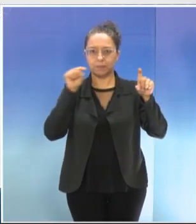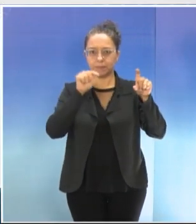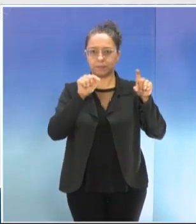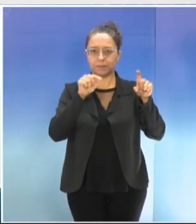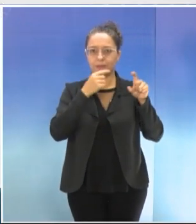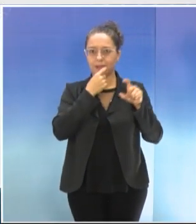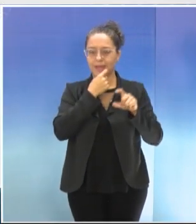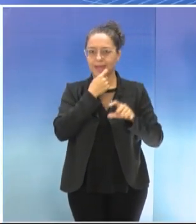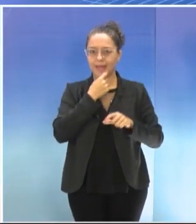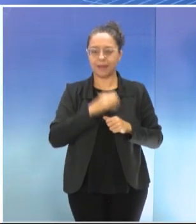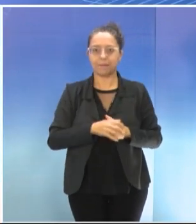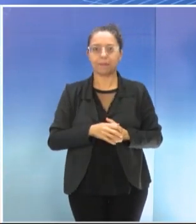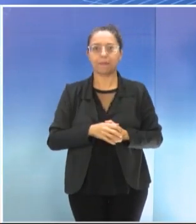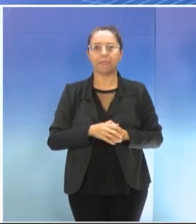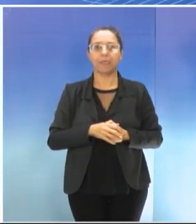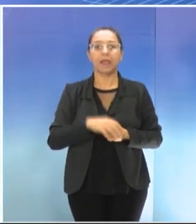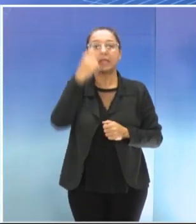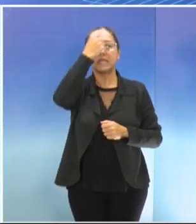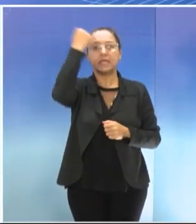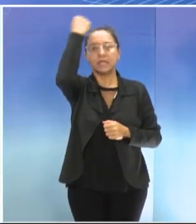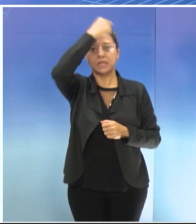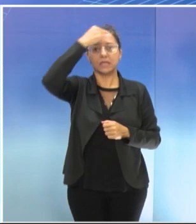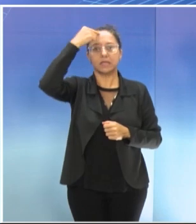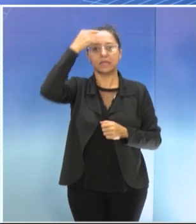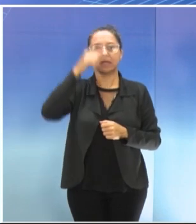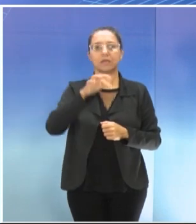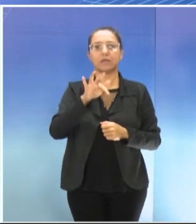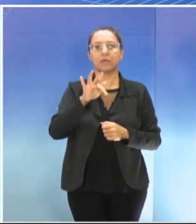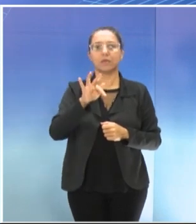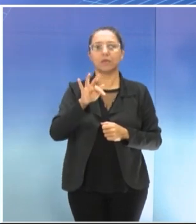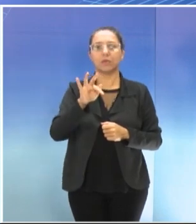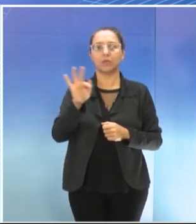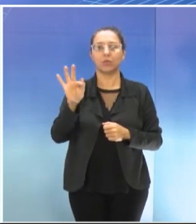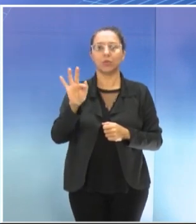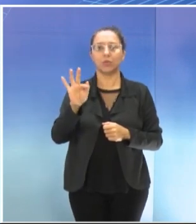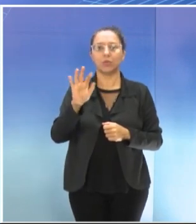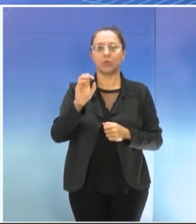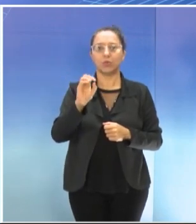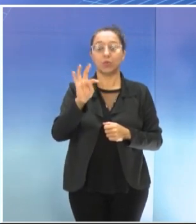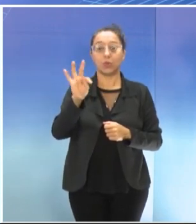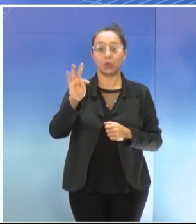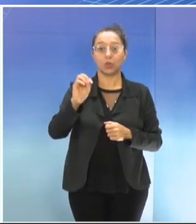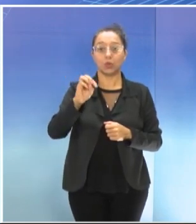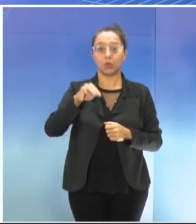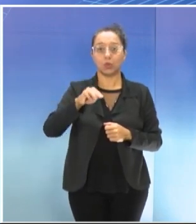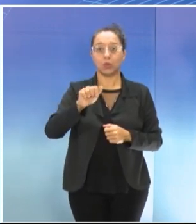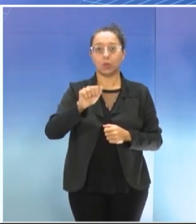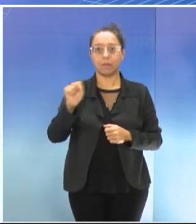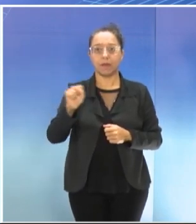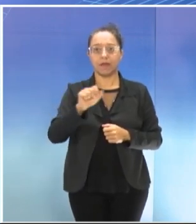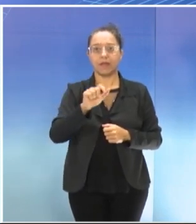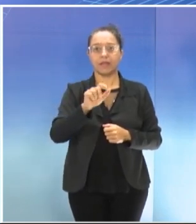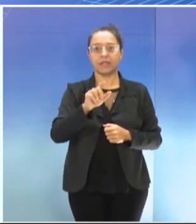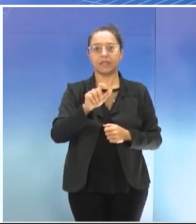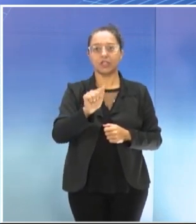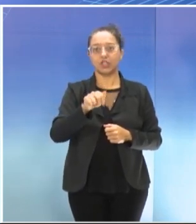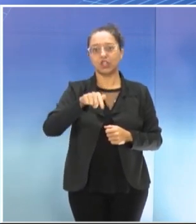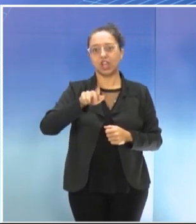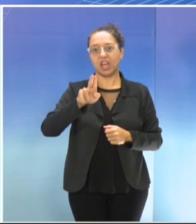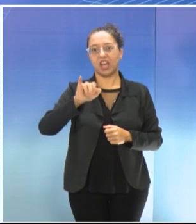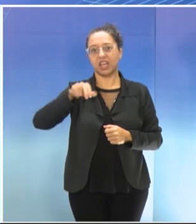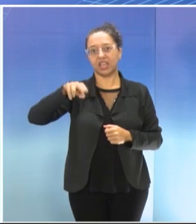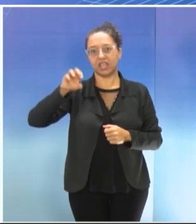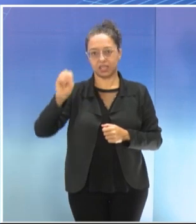evidente. Essa é uma questão de Tomás de Aquino, um livro do Tomás de Aquino que